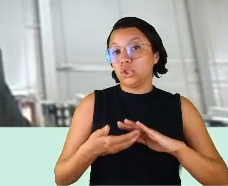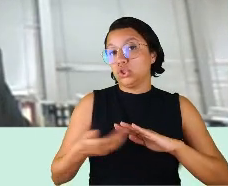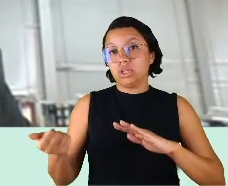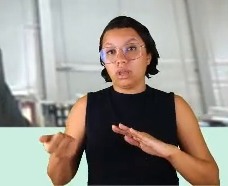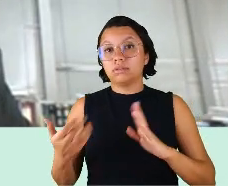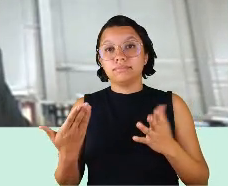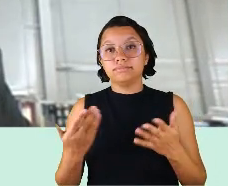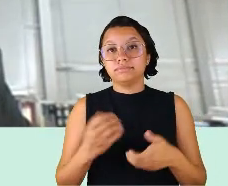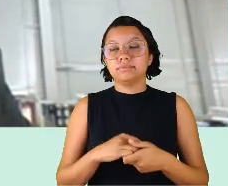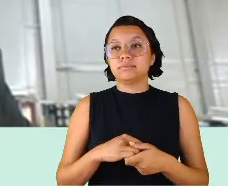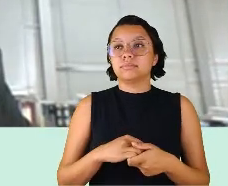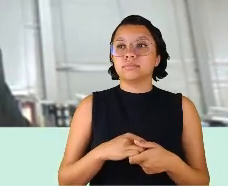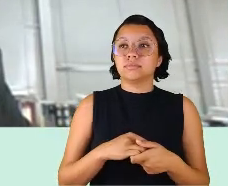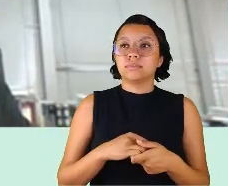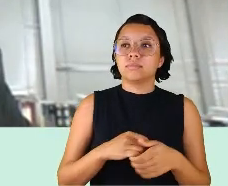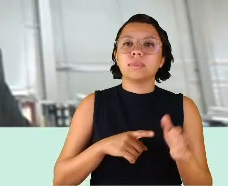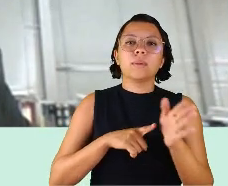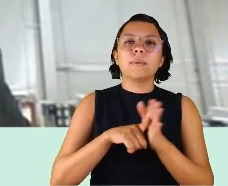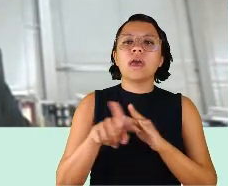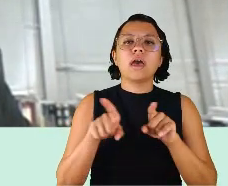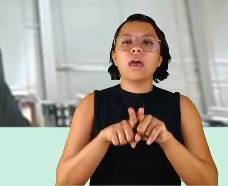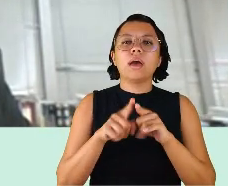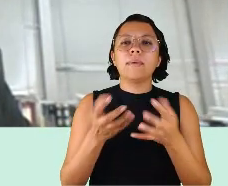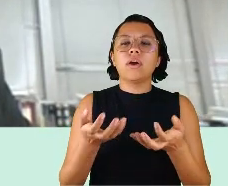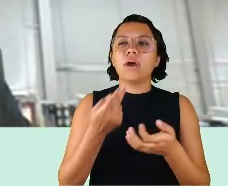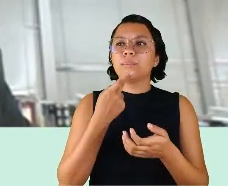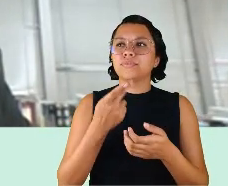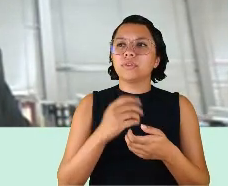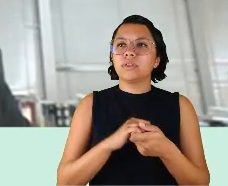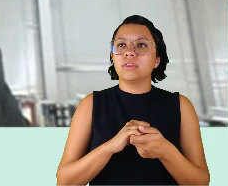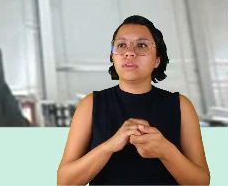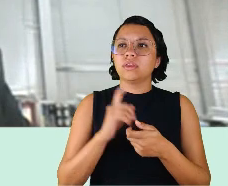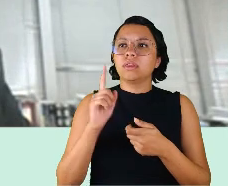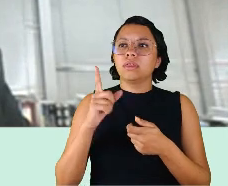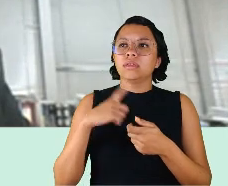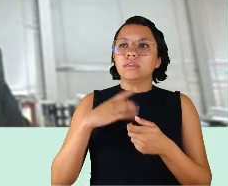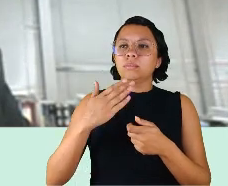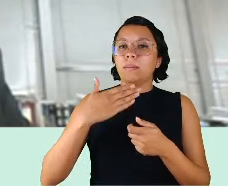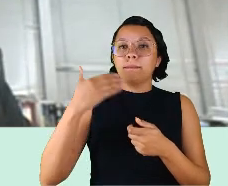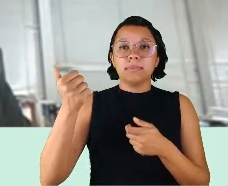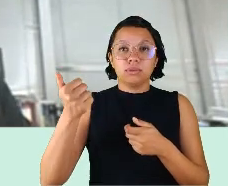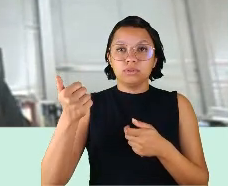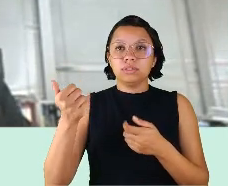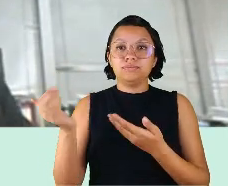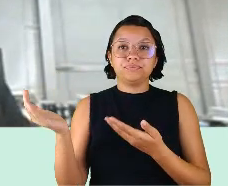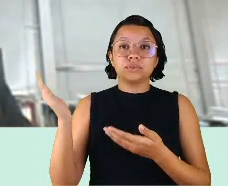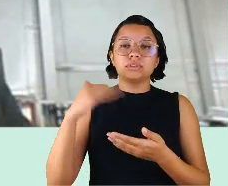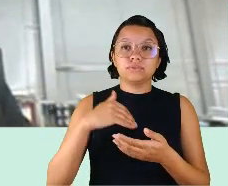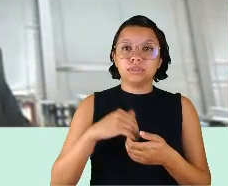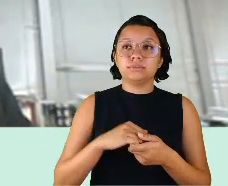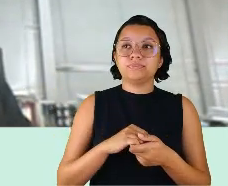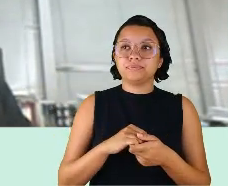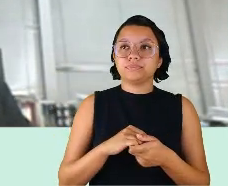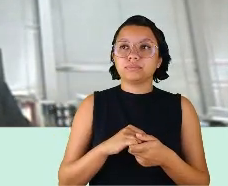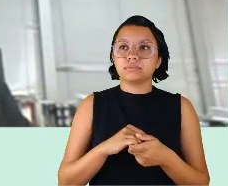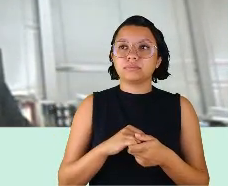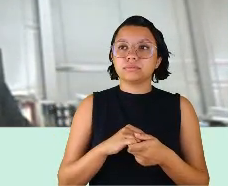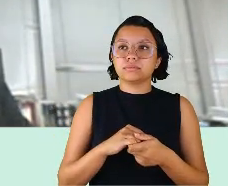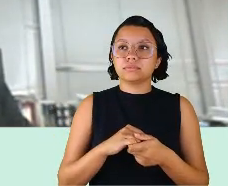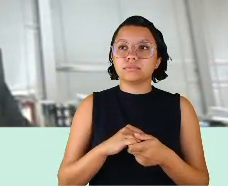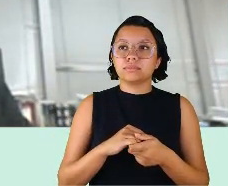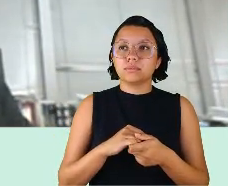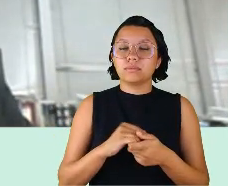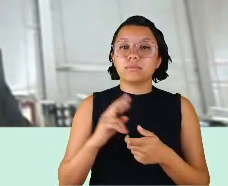revogada. Há uma questão também que eu gostaria de mencionar, que há uma melhoria que está vindo aí, né? Isso aí